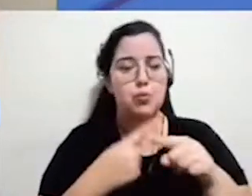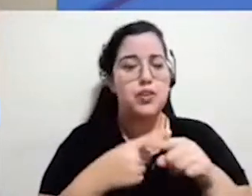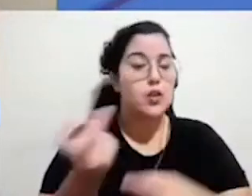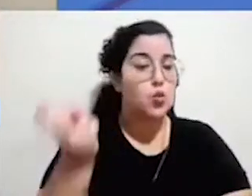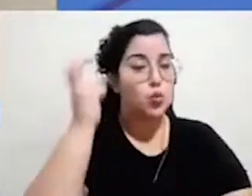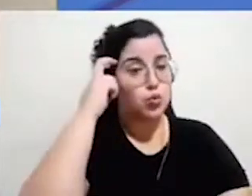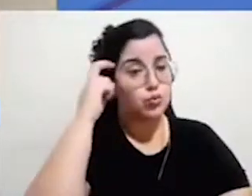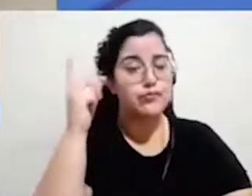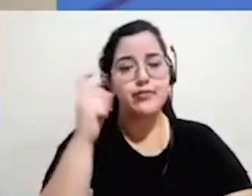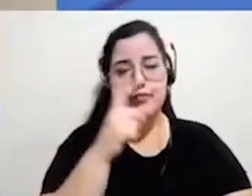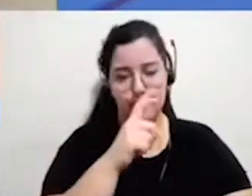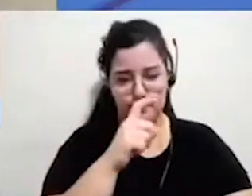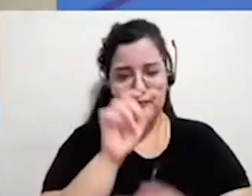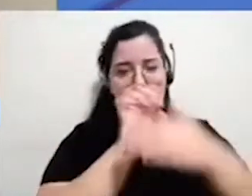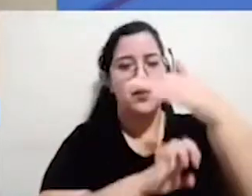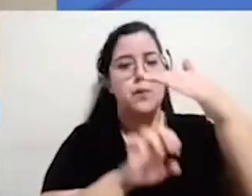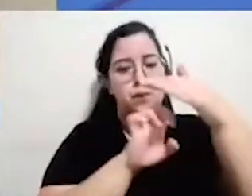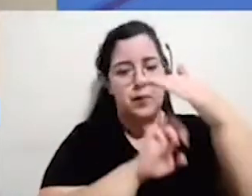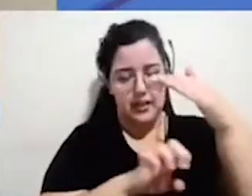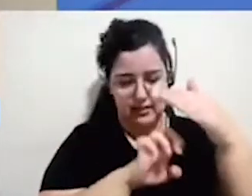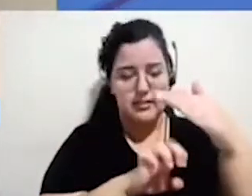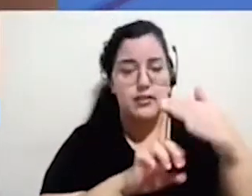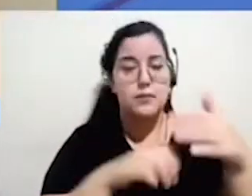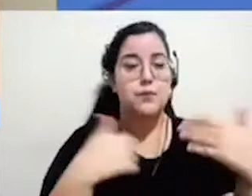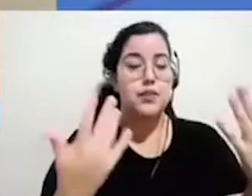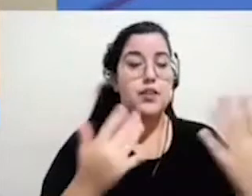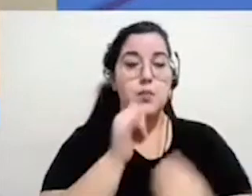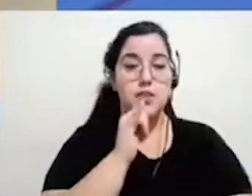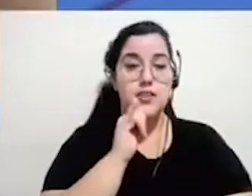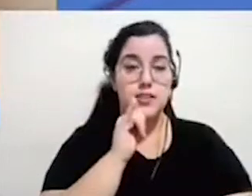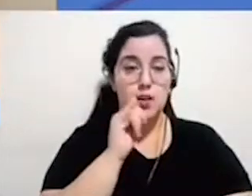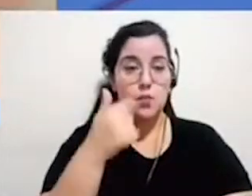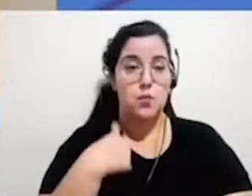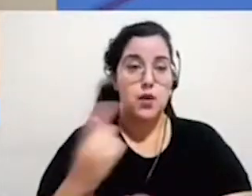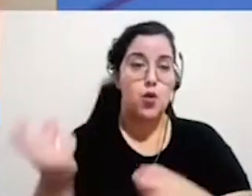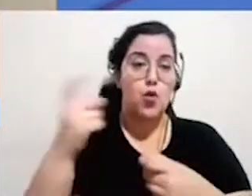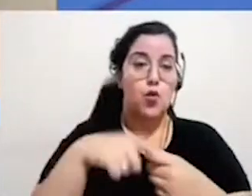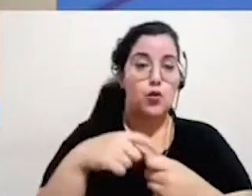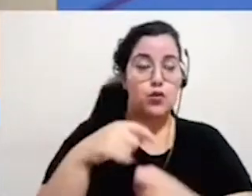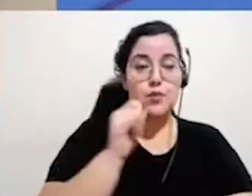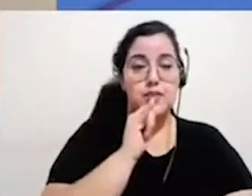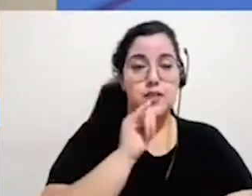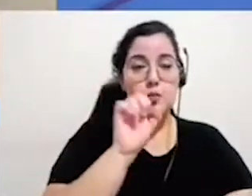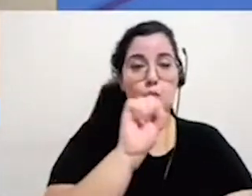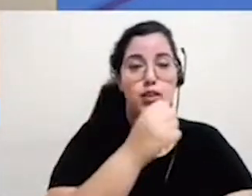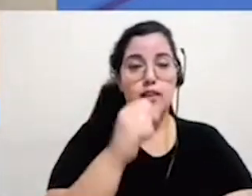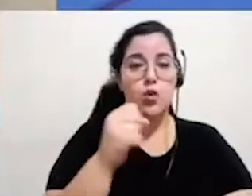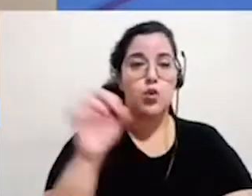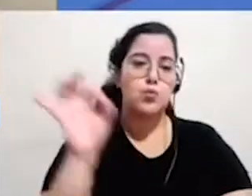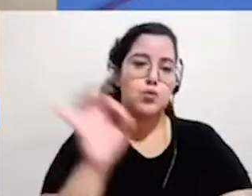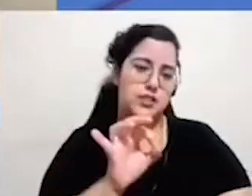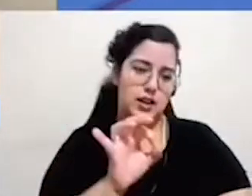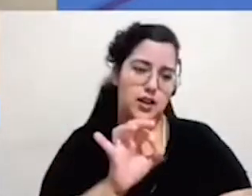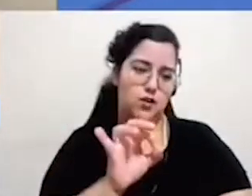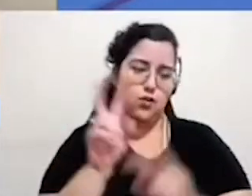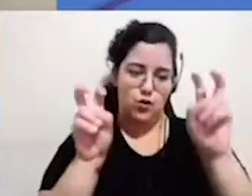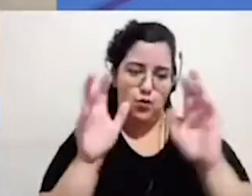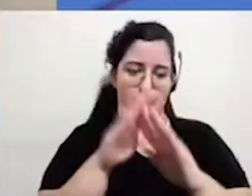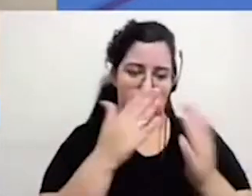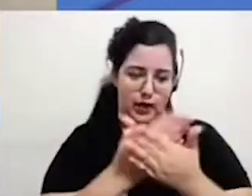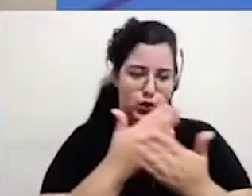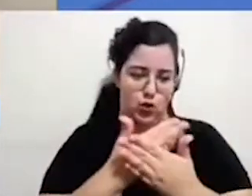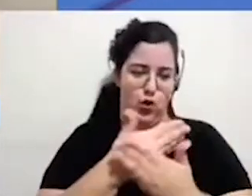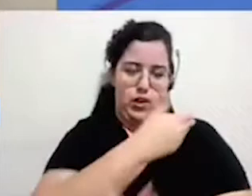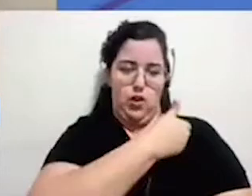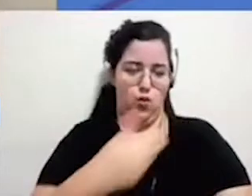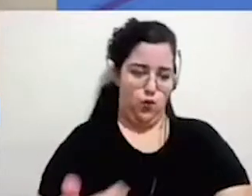ruim, né? A gente vem... Então, assim, agora eu vou voltar para os 88% de matrículas na rede